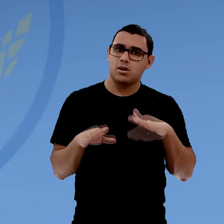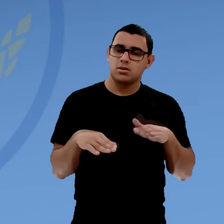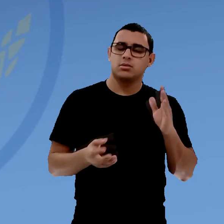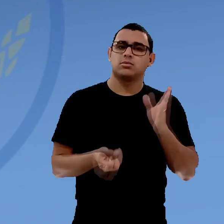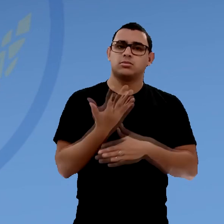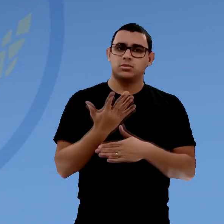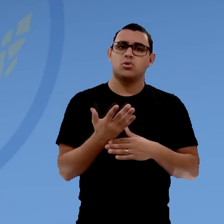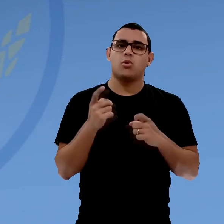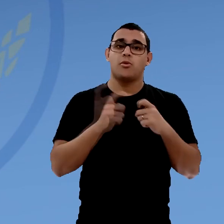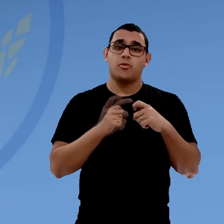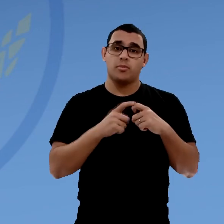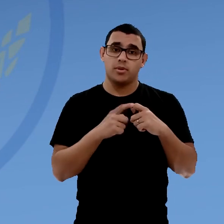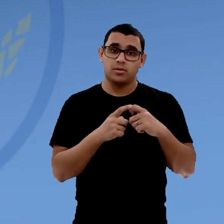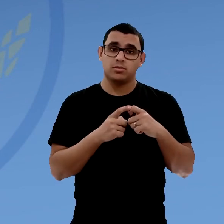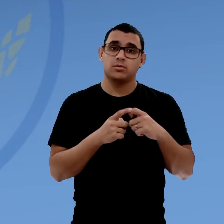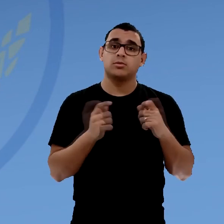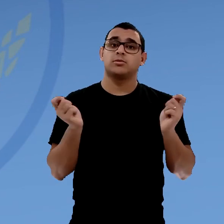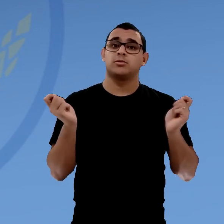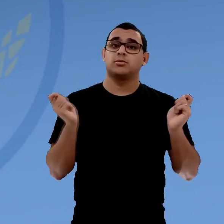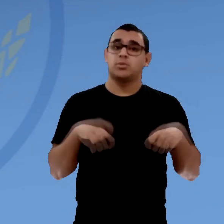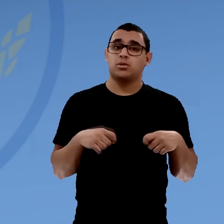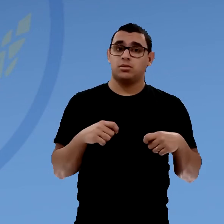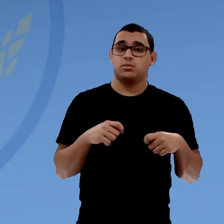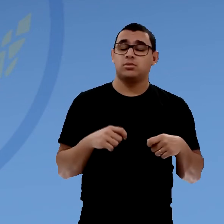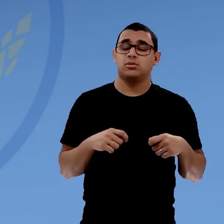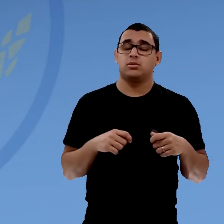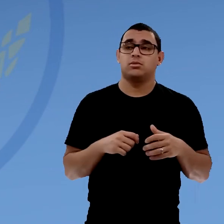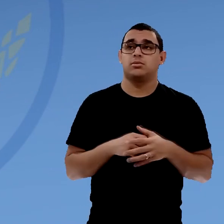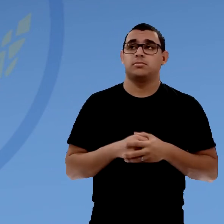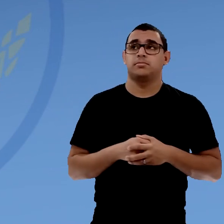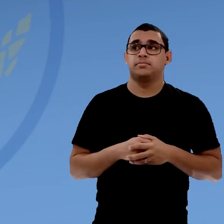casos acontece do médico ficar